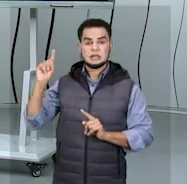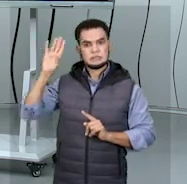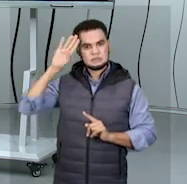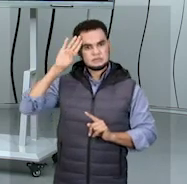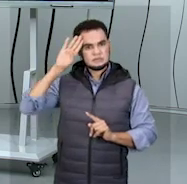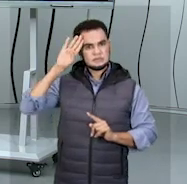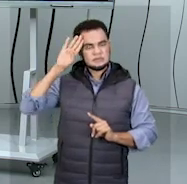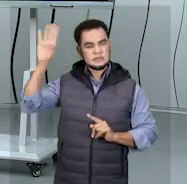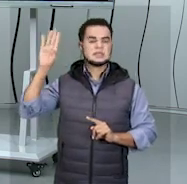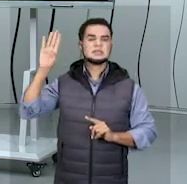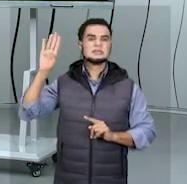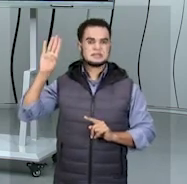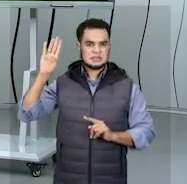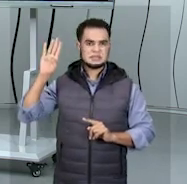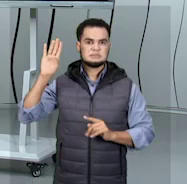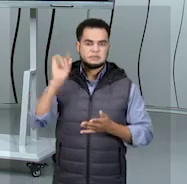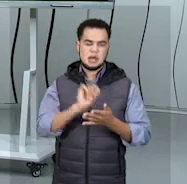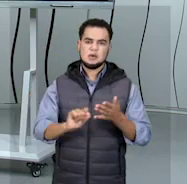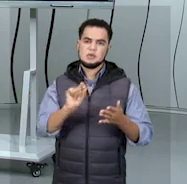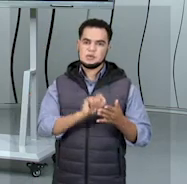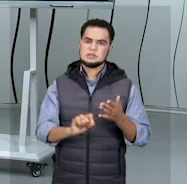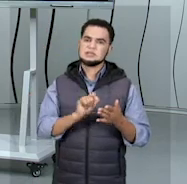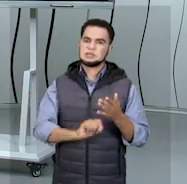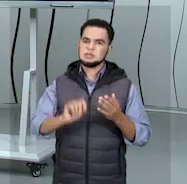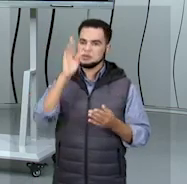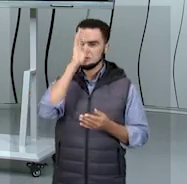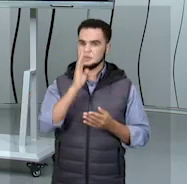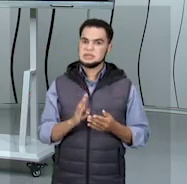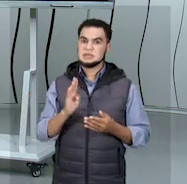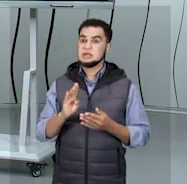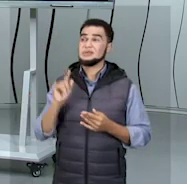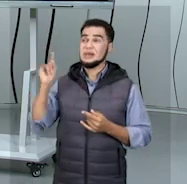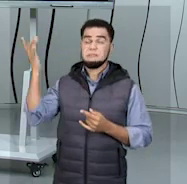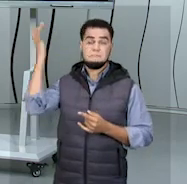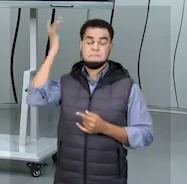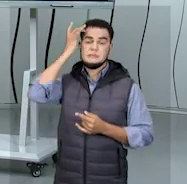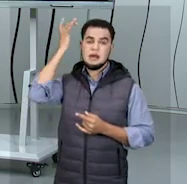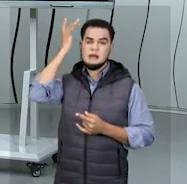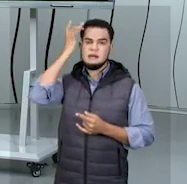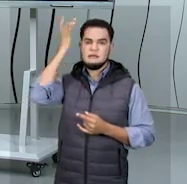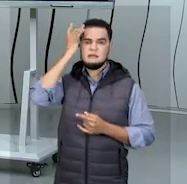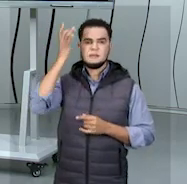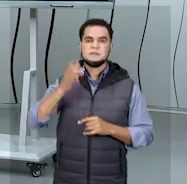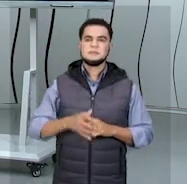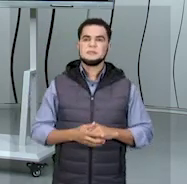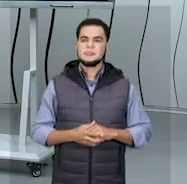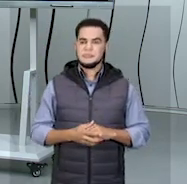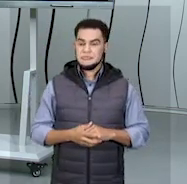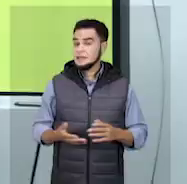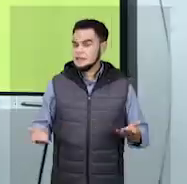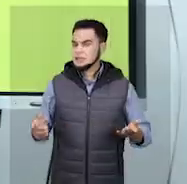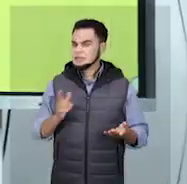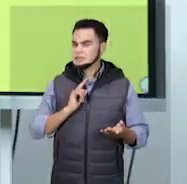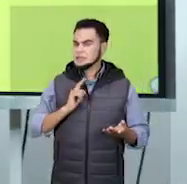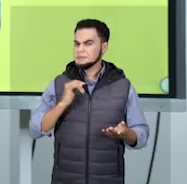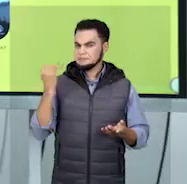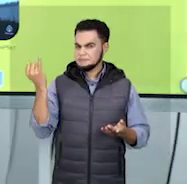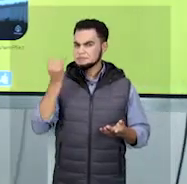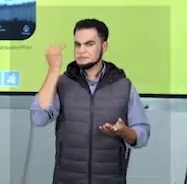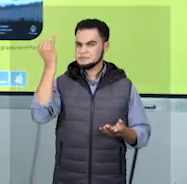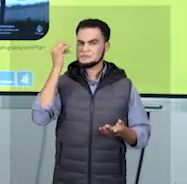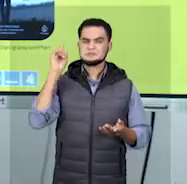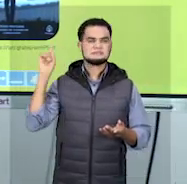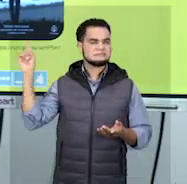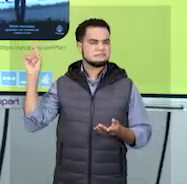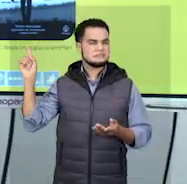dos maiores escritores brasileiros. Ele tem uma grande importância realmente